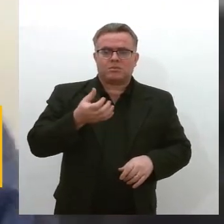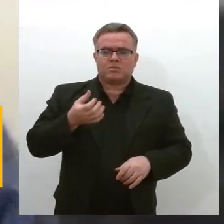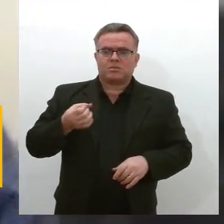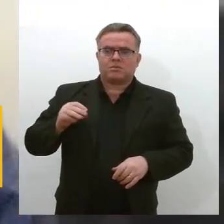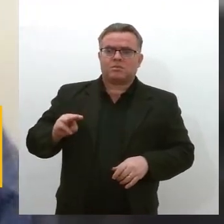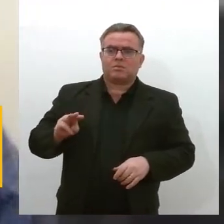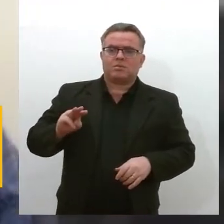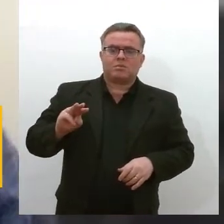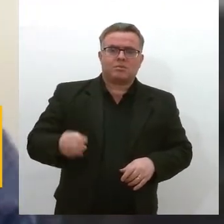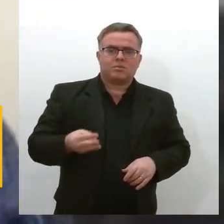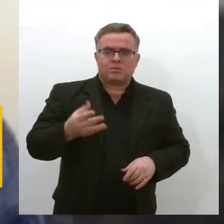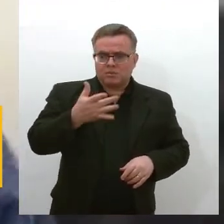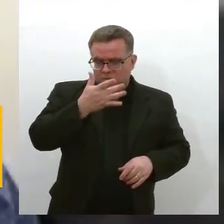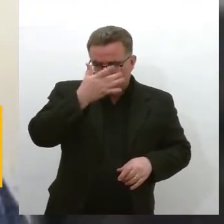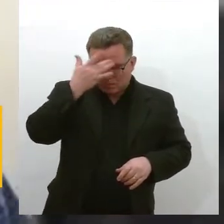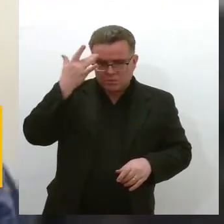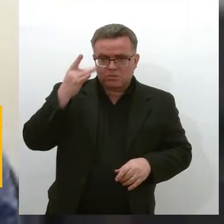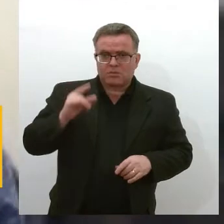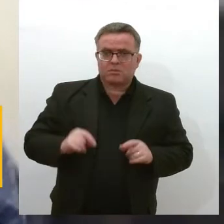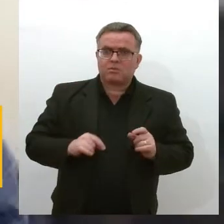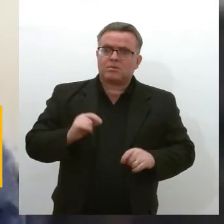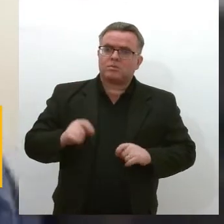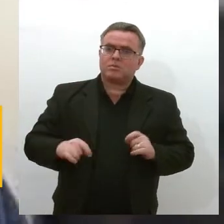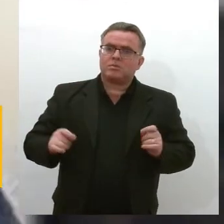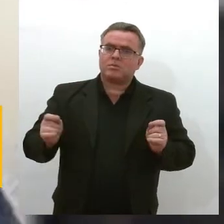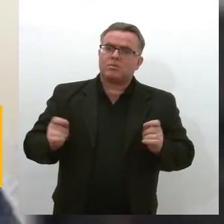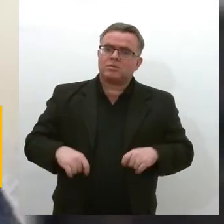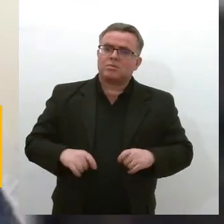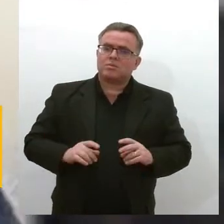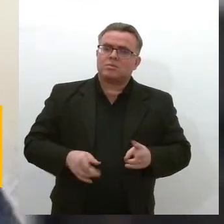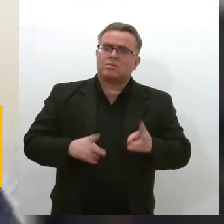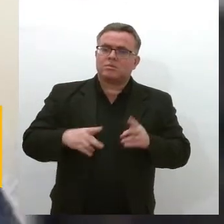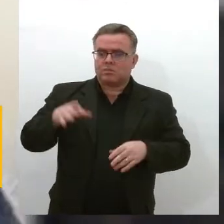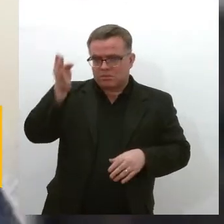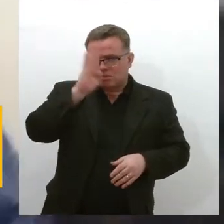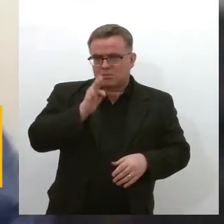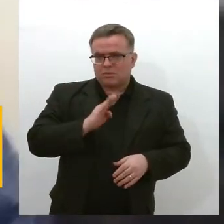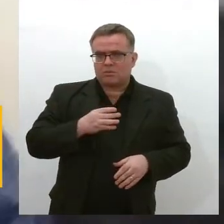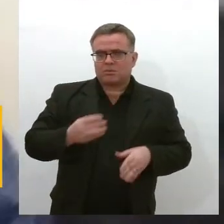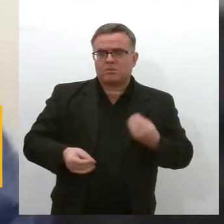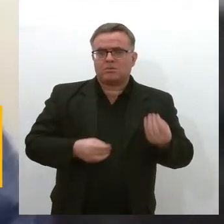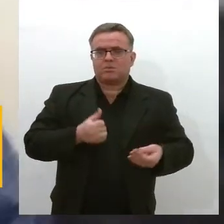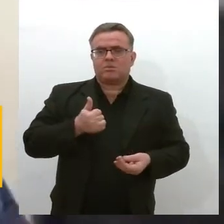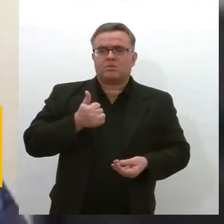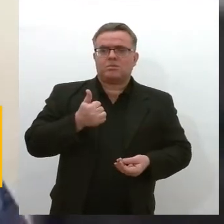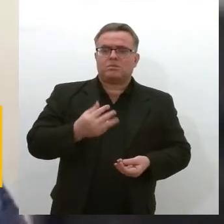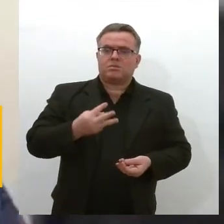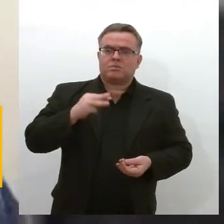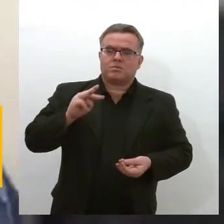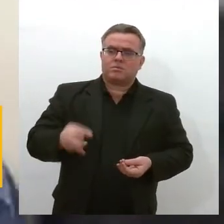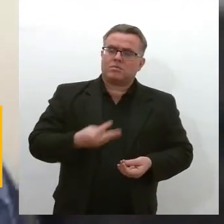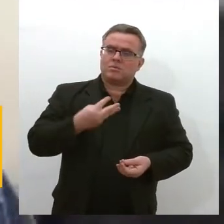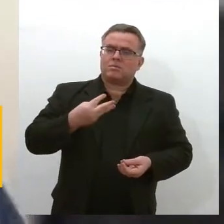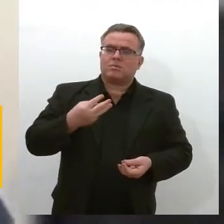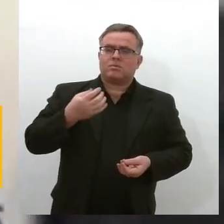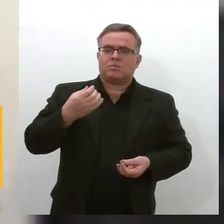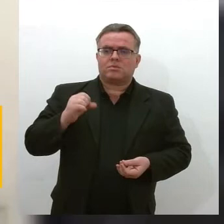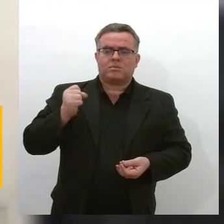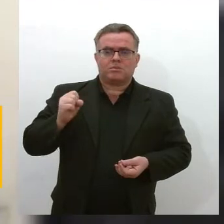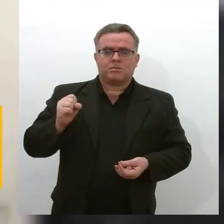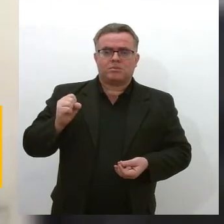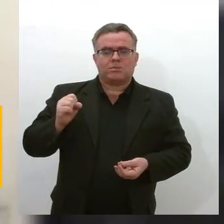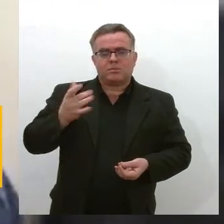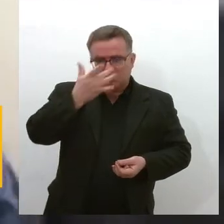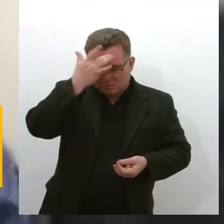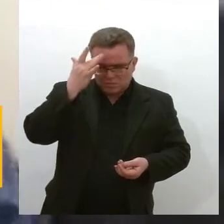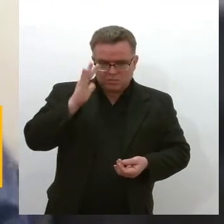mundo. E no Brasil, 13.500 pessoas no ano 2019 morreram por causa